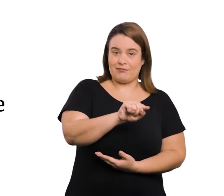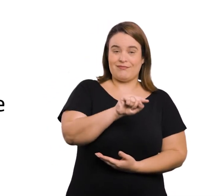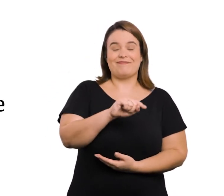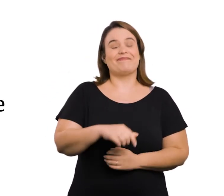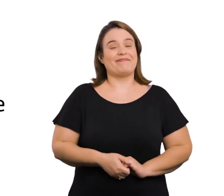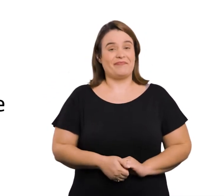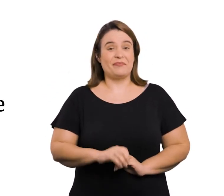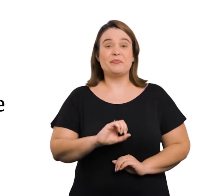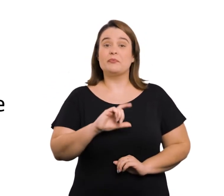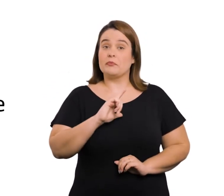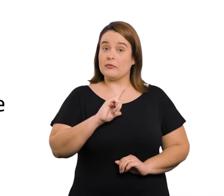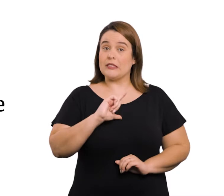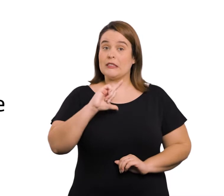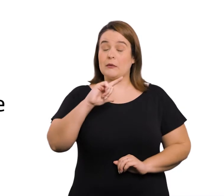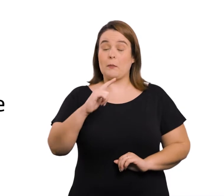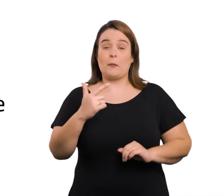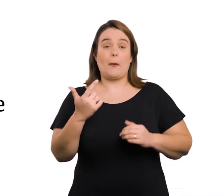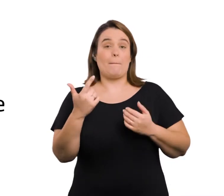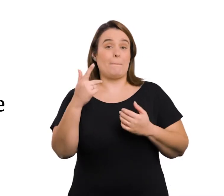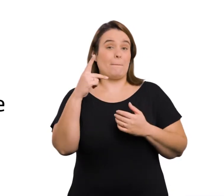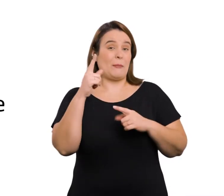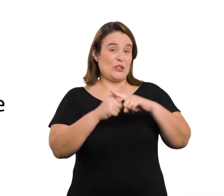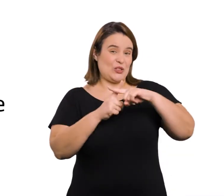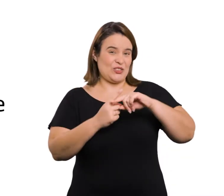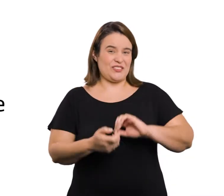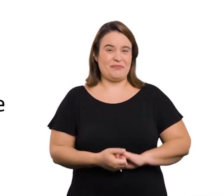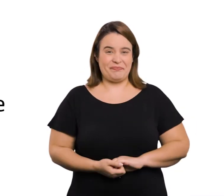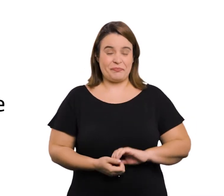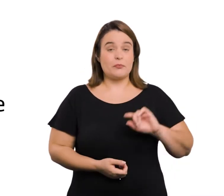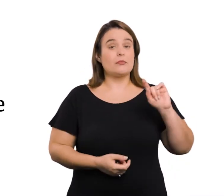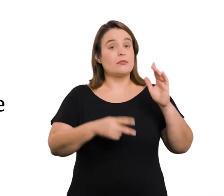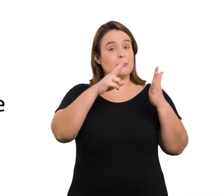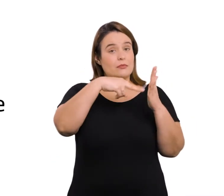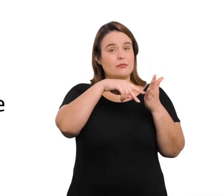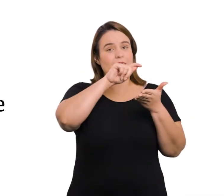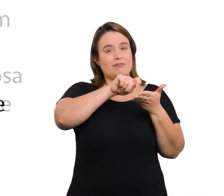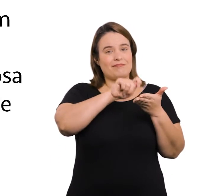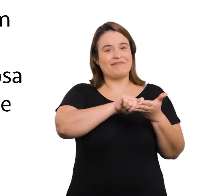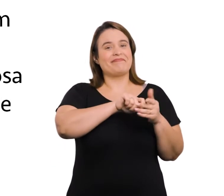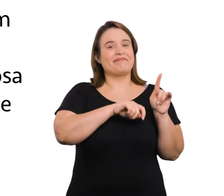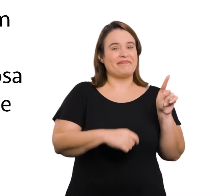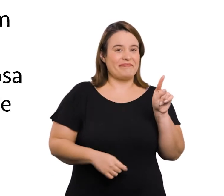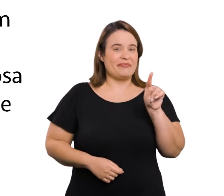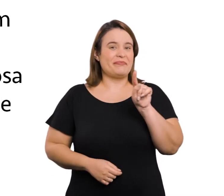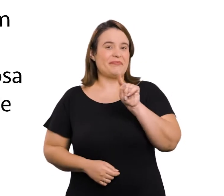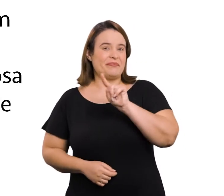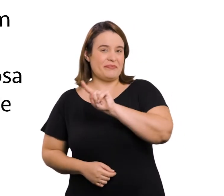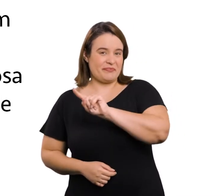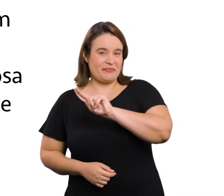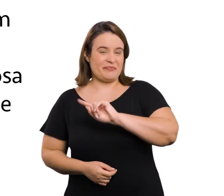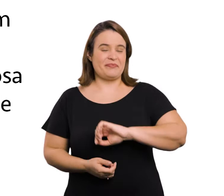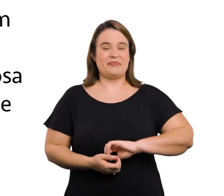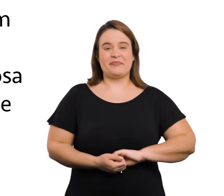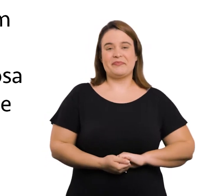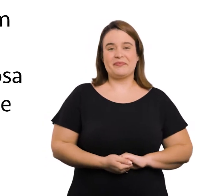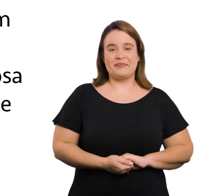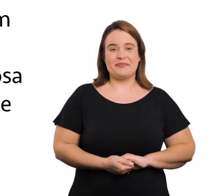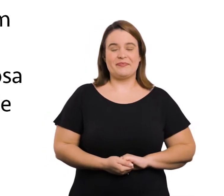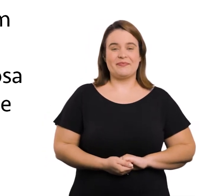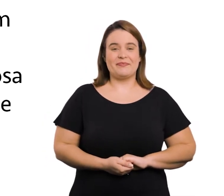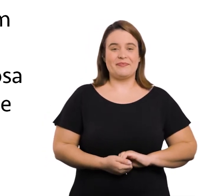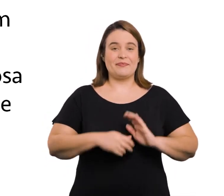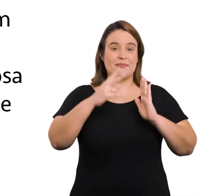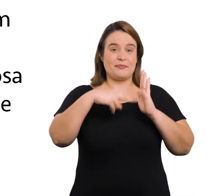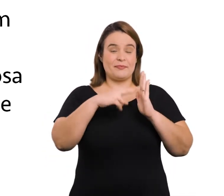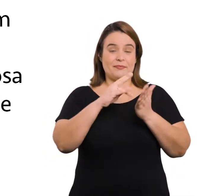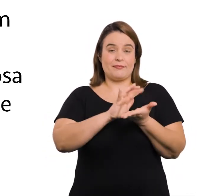reglete positiva, desenvolvida recentemente, que tanto a escrita como a leitura correspondem ao modelo ocidental.